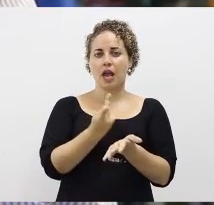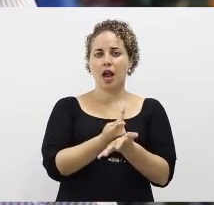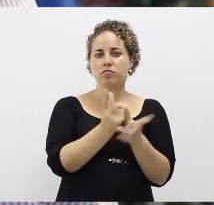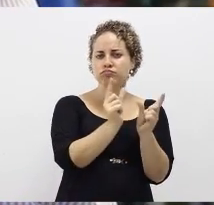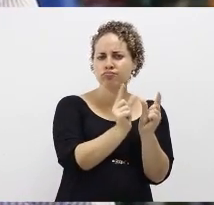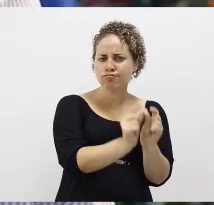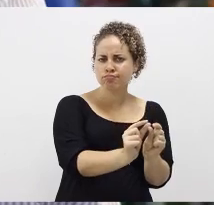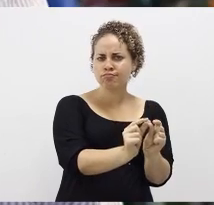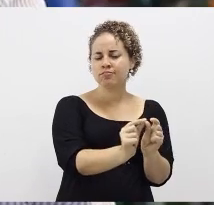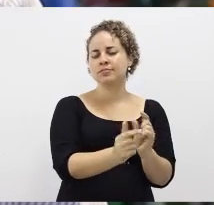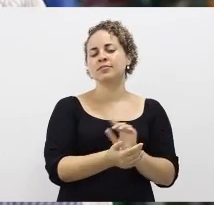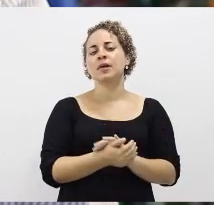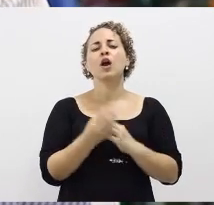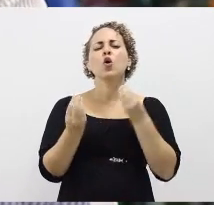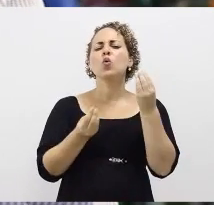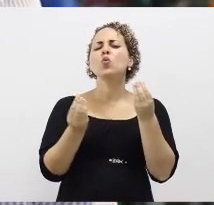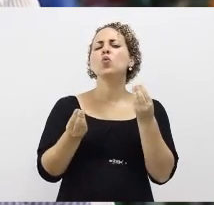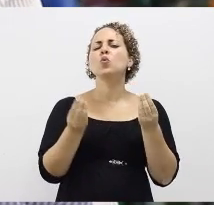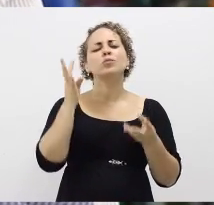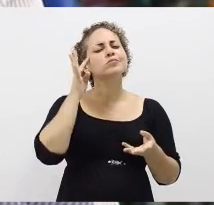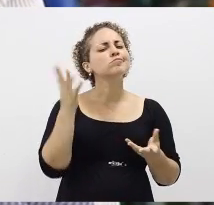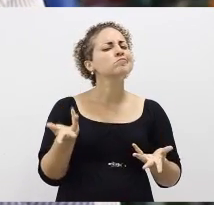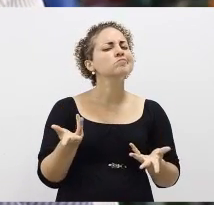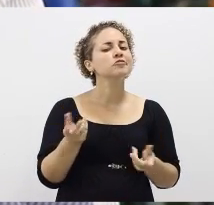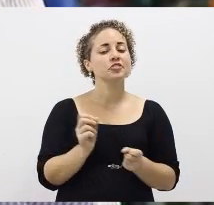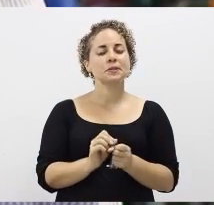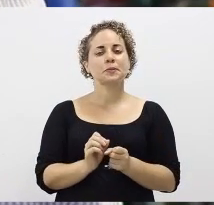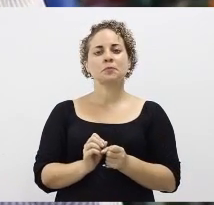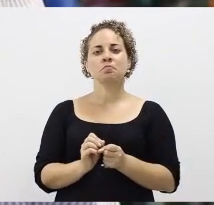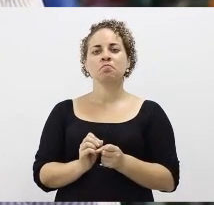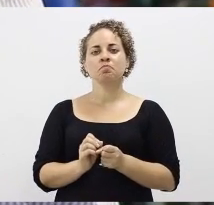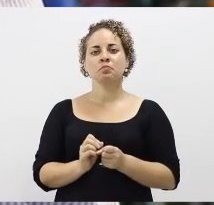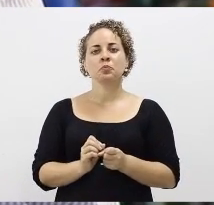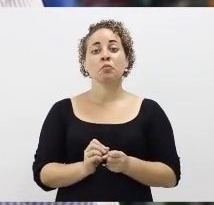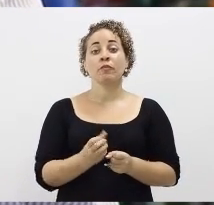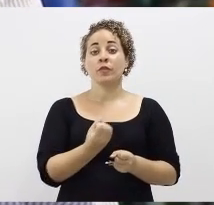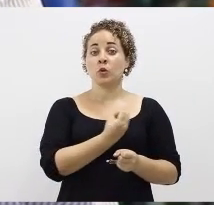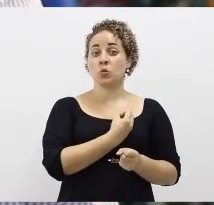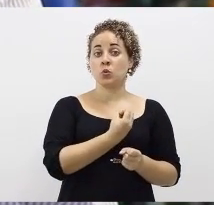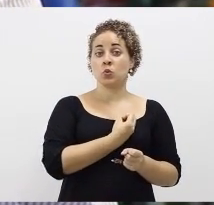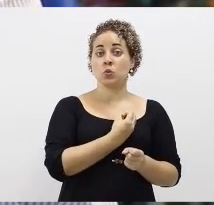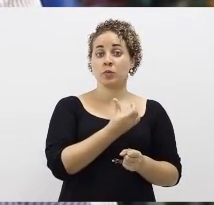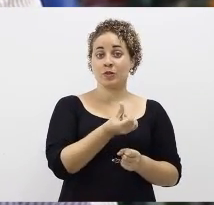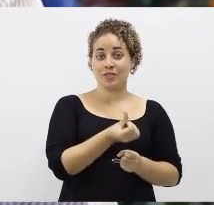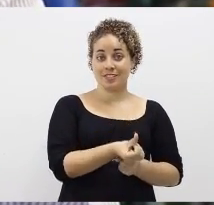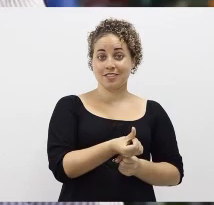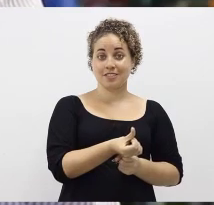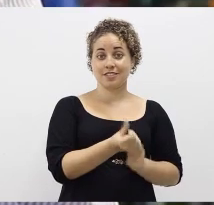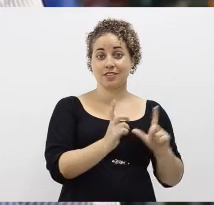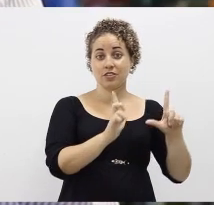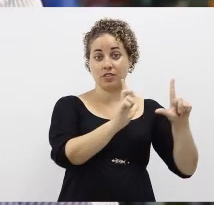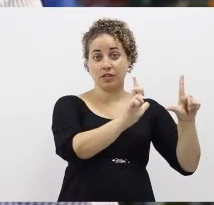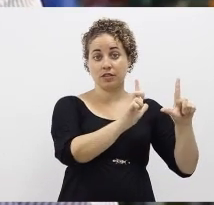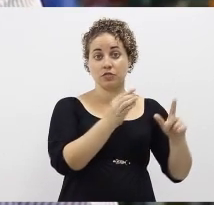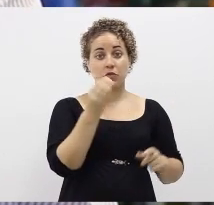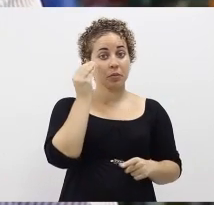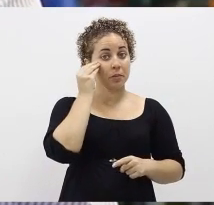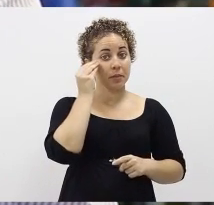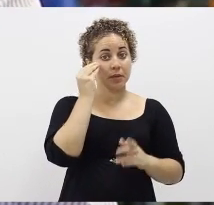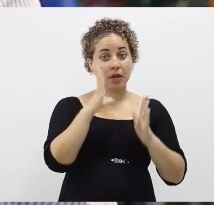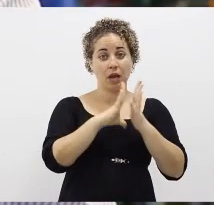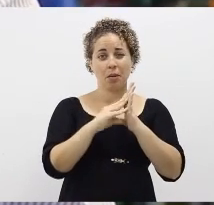erro. Mas como fazer isso? Bem, no slide número 6, nós podemos